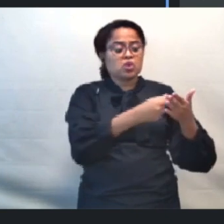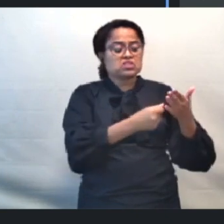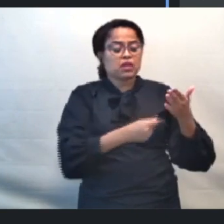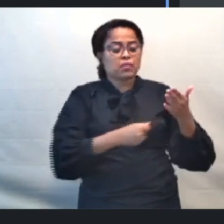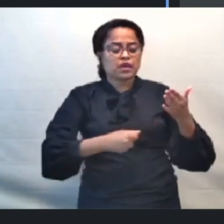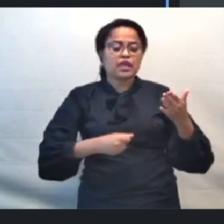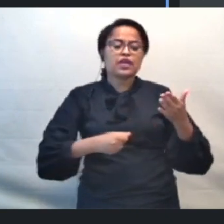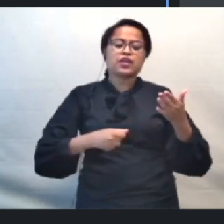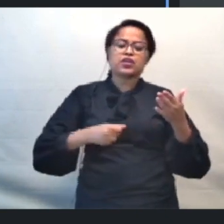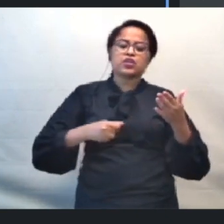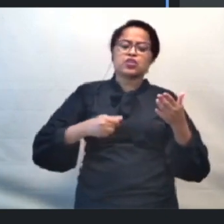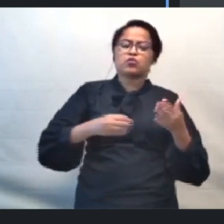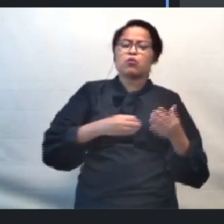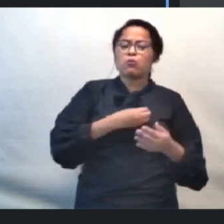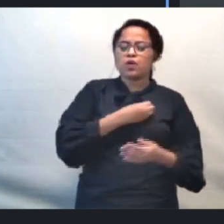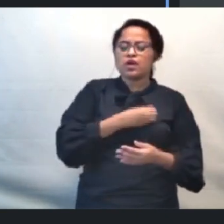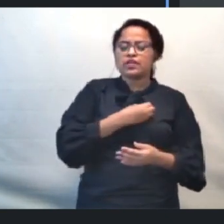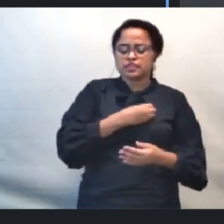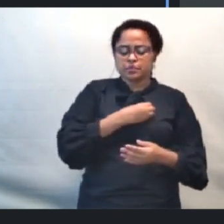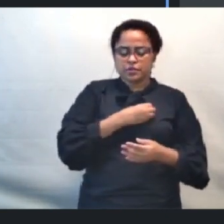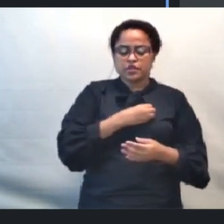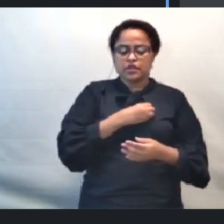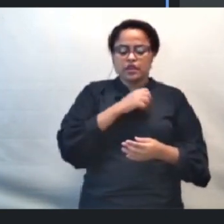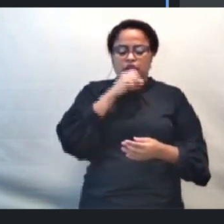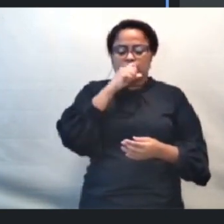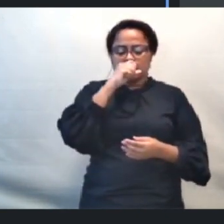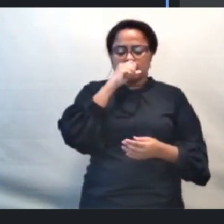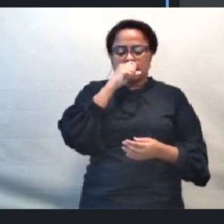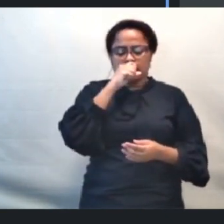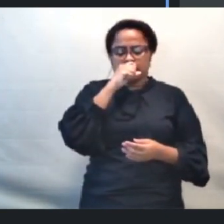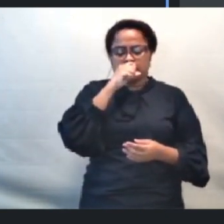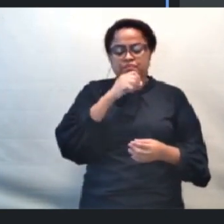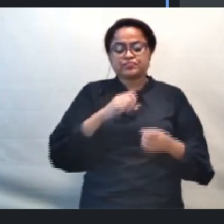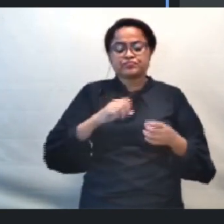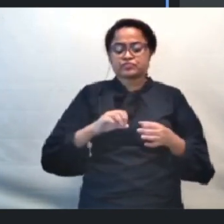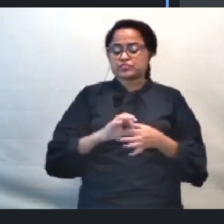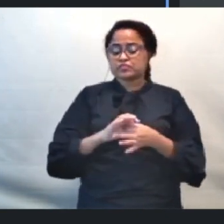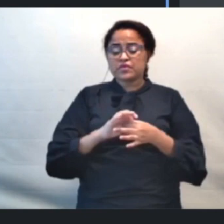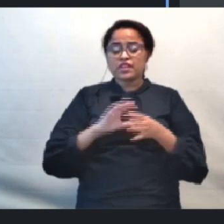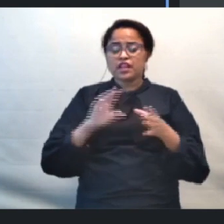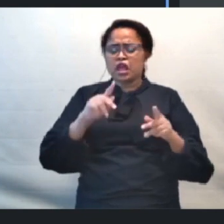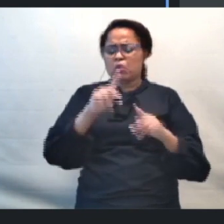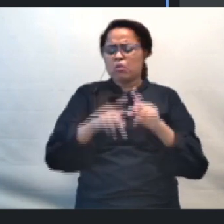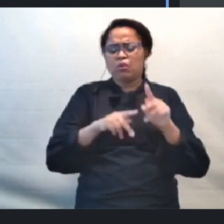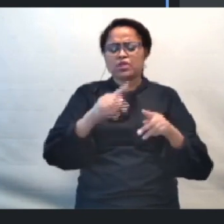orçamento participativo, elas estão públicas. Então, é um link da prefeitura.